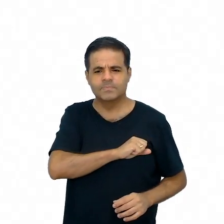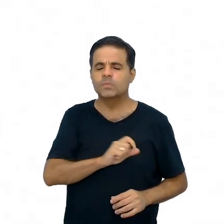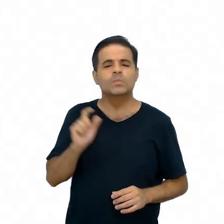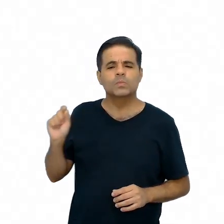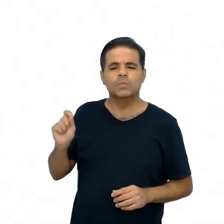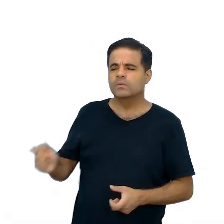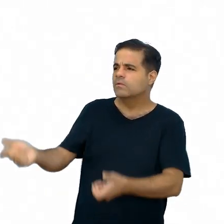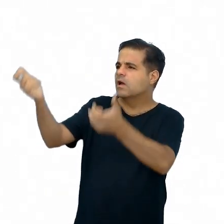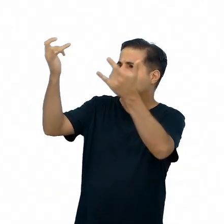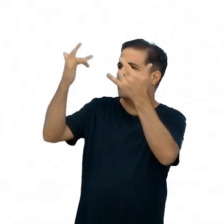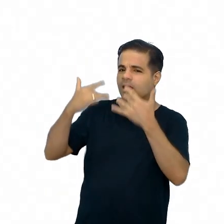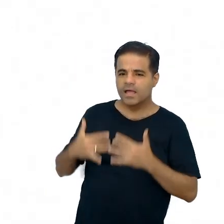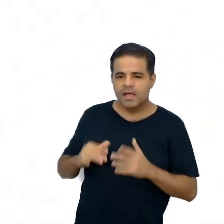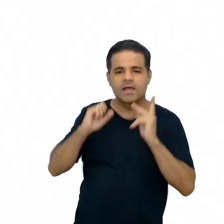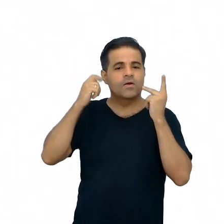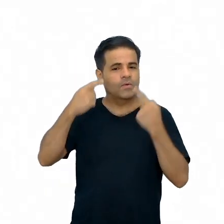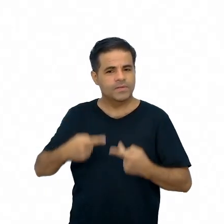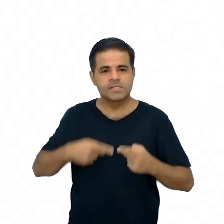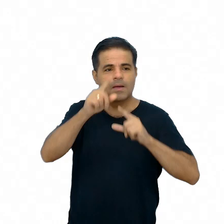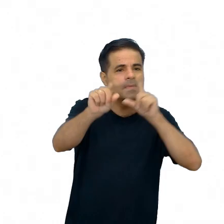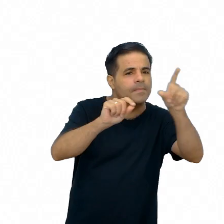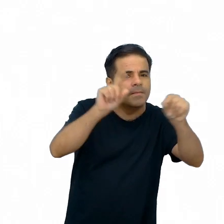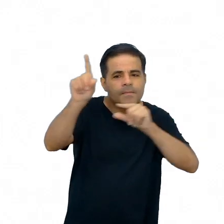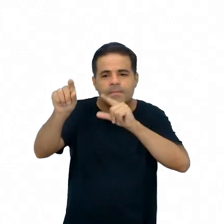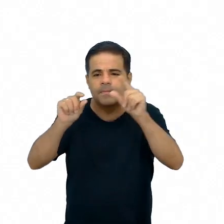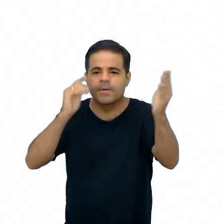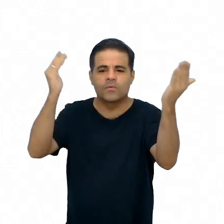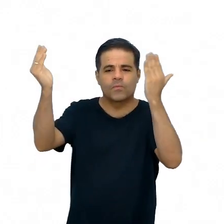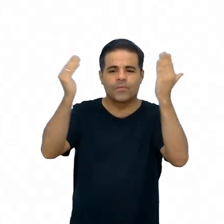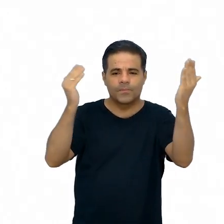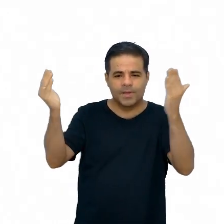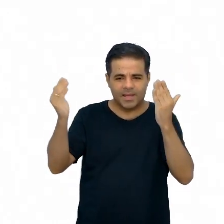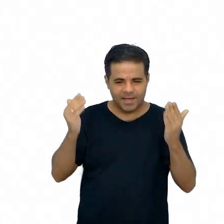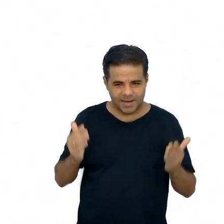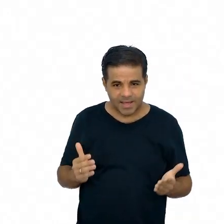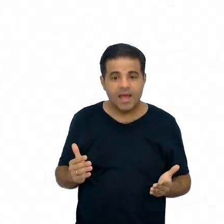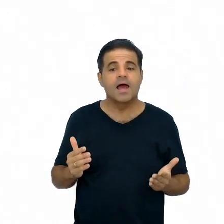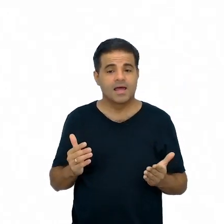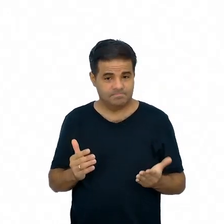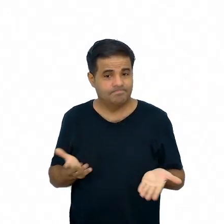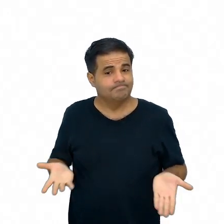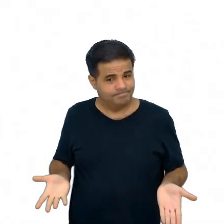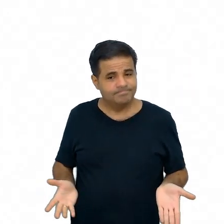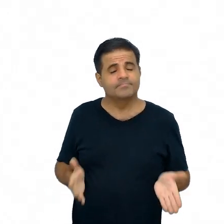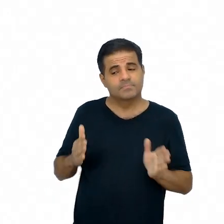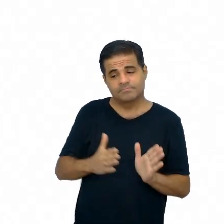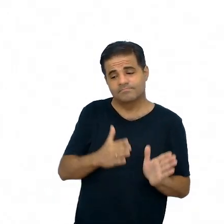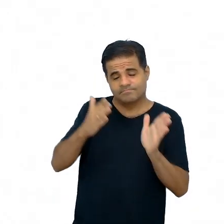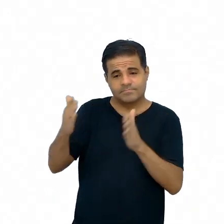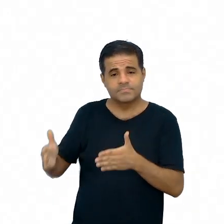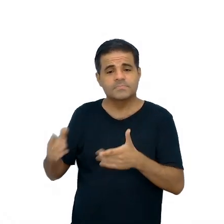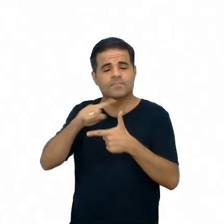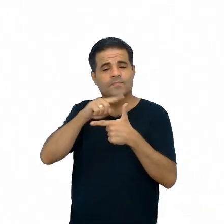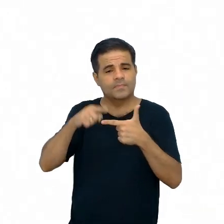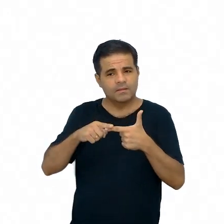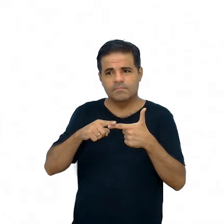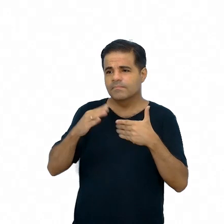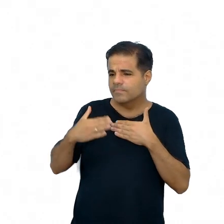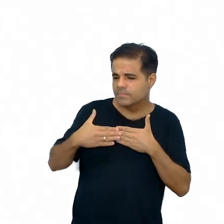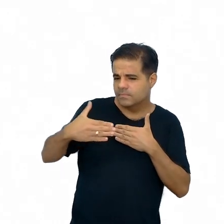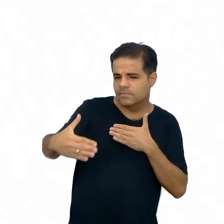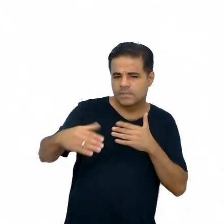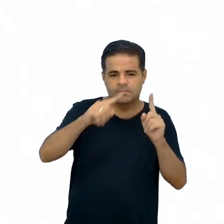ela diz? Que é reconhecer, nomear e comparar polígonos, considerando lados, vértices e